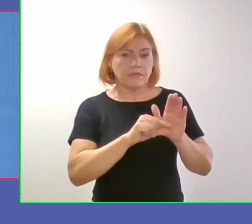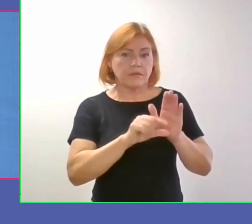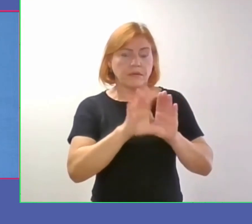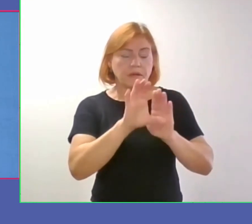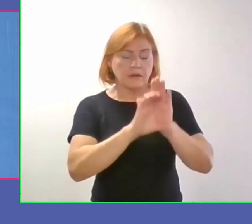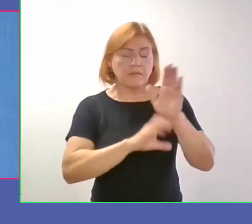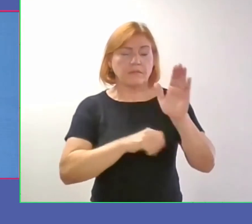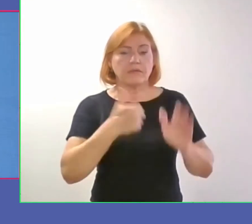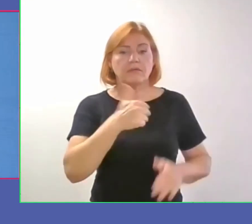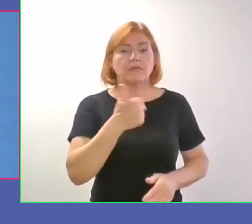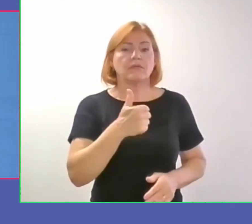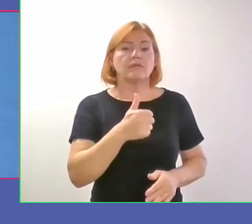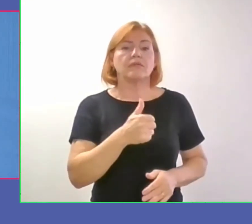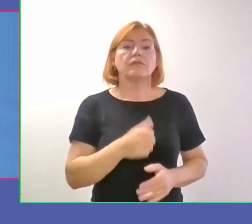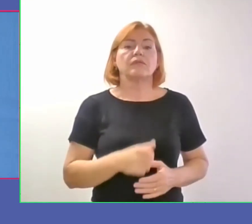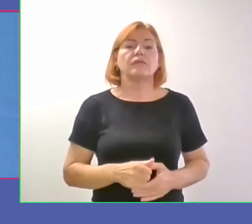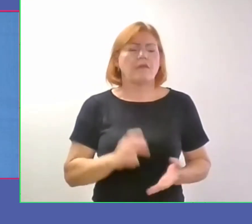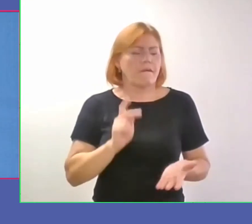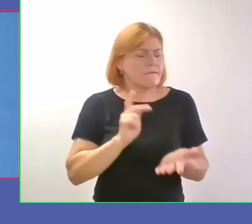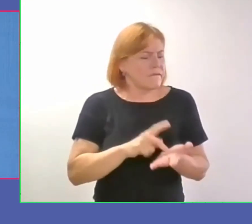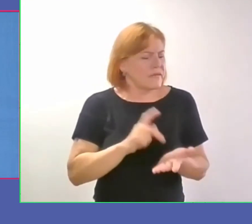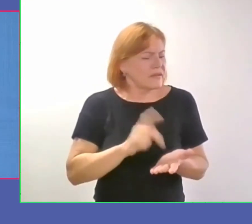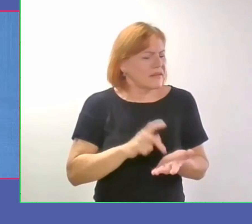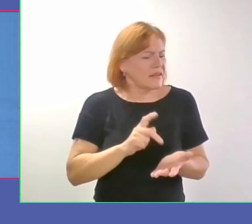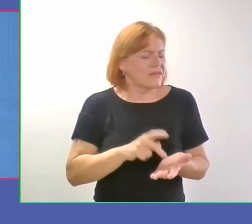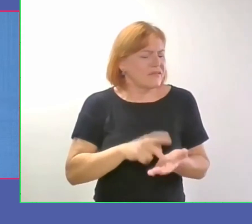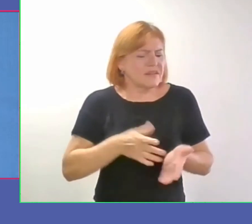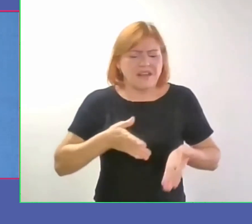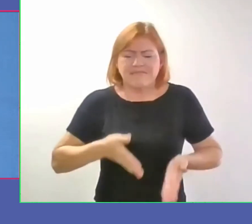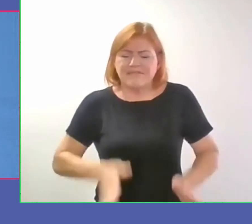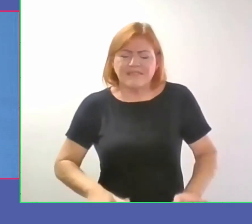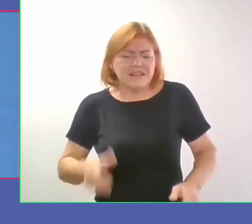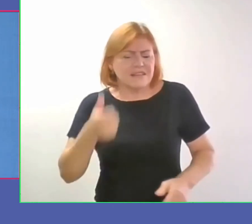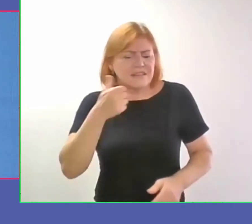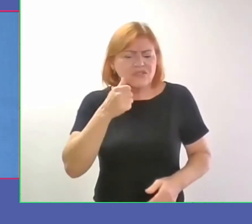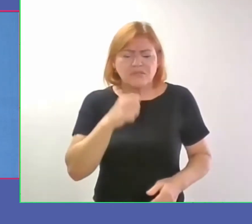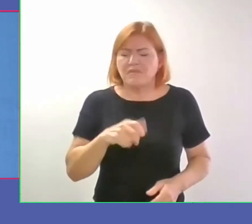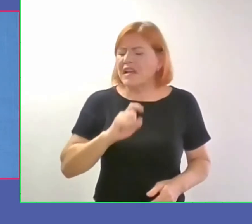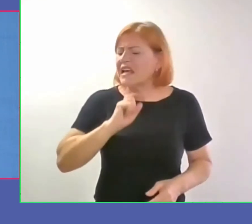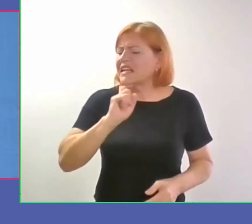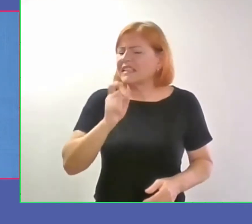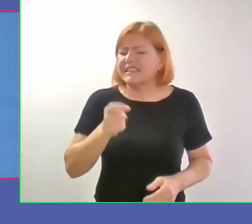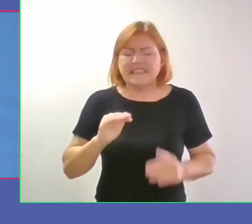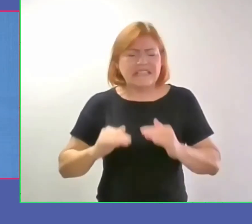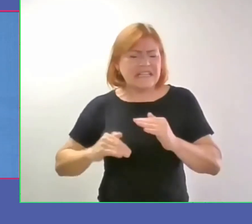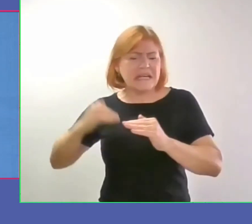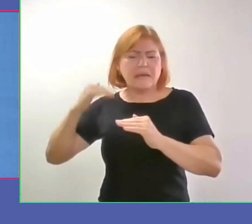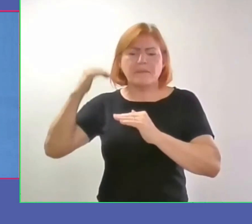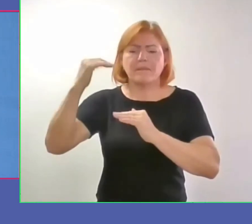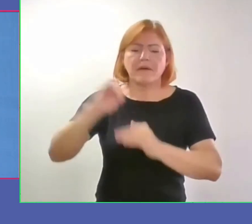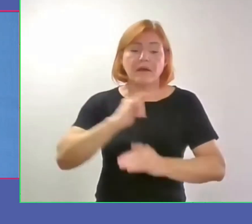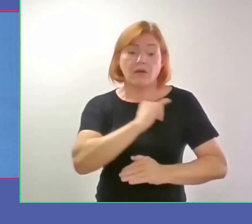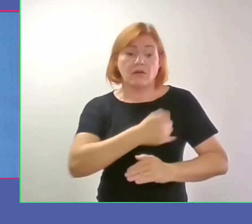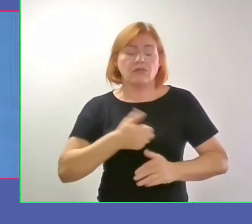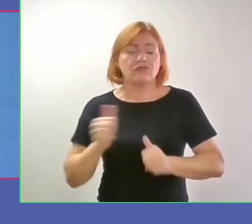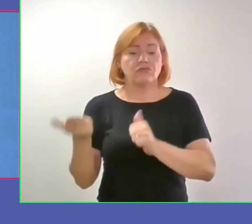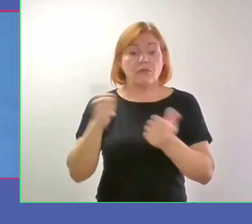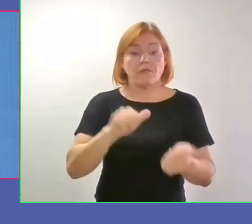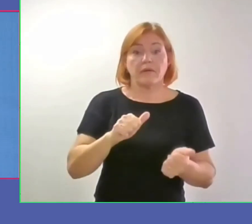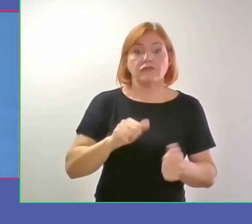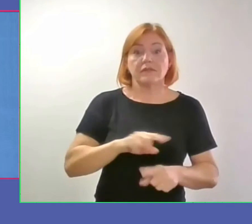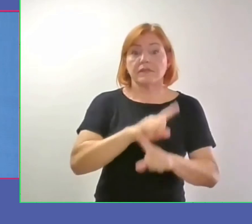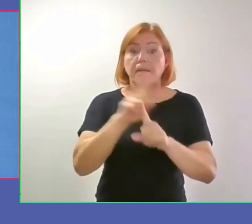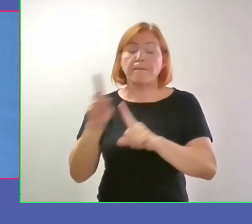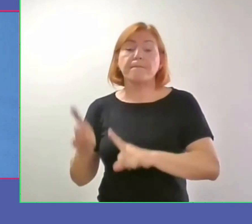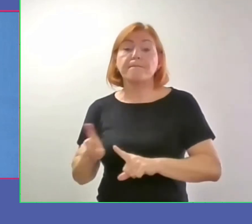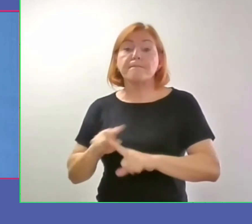entre os nascidos de mulher, ninguém apareceu maior do que João Batista, mas o menor no reino dos céus é maior do que ele. Irmãos,